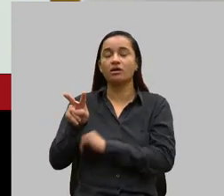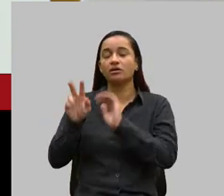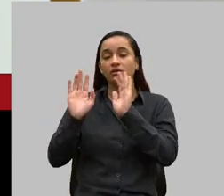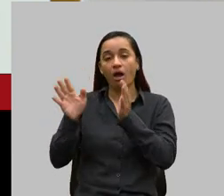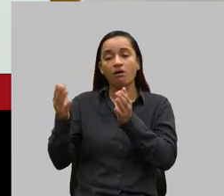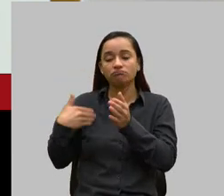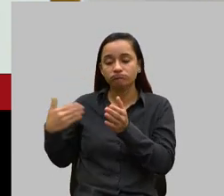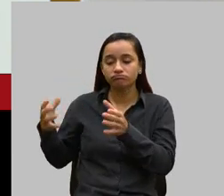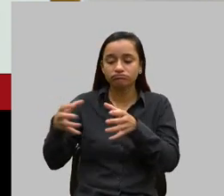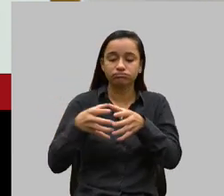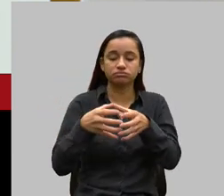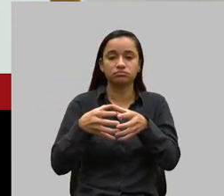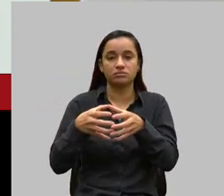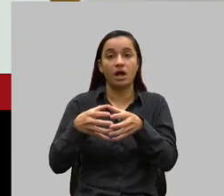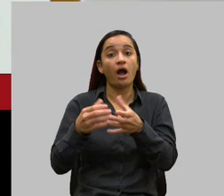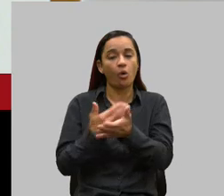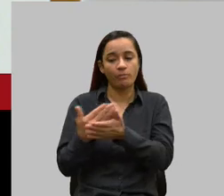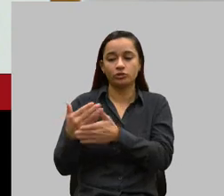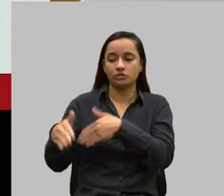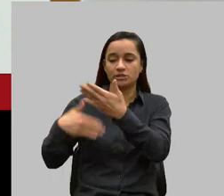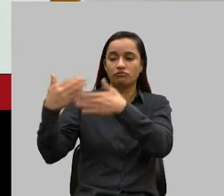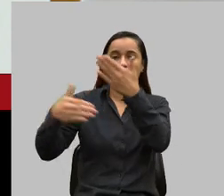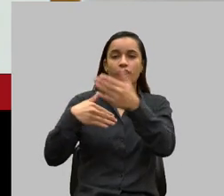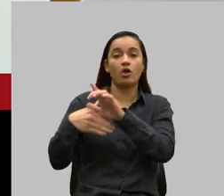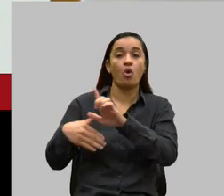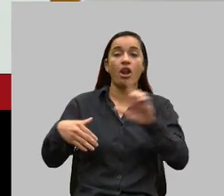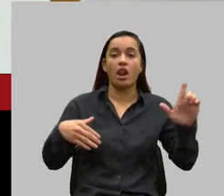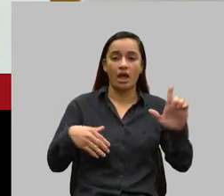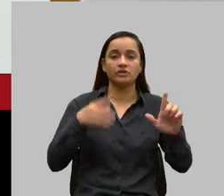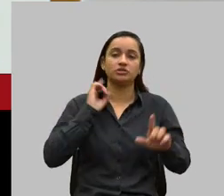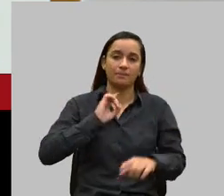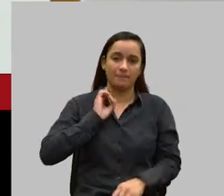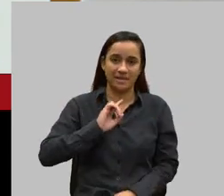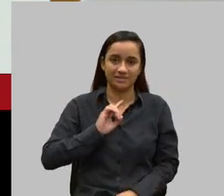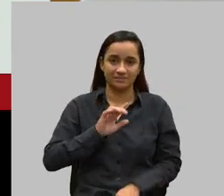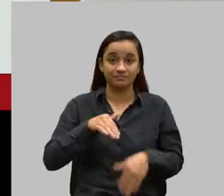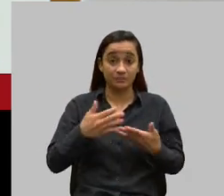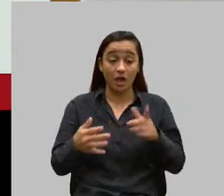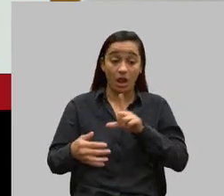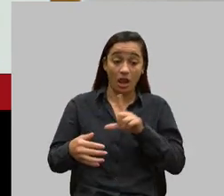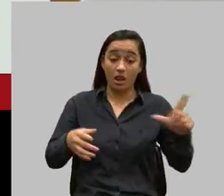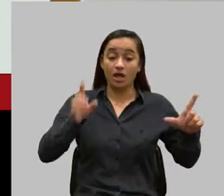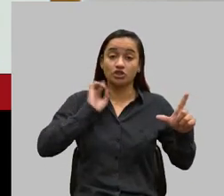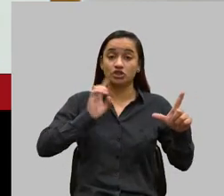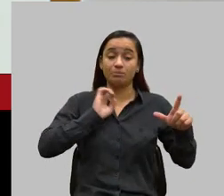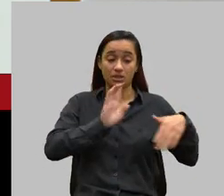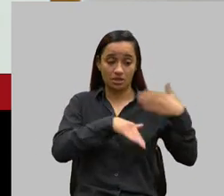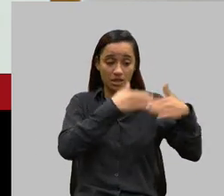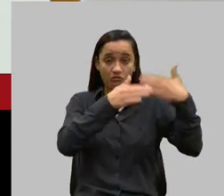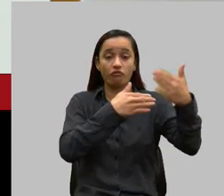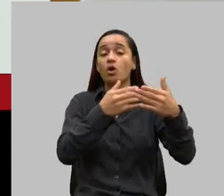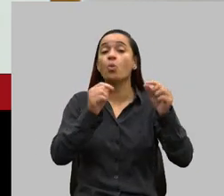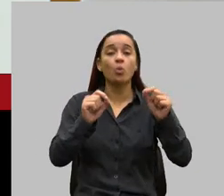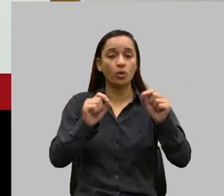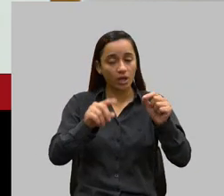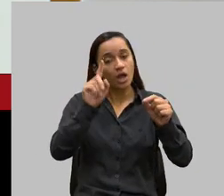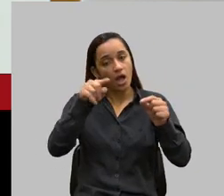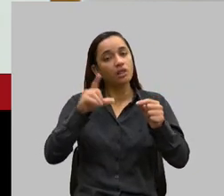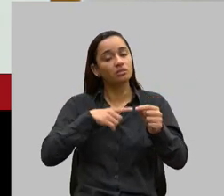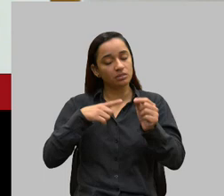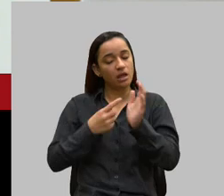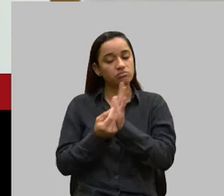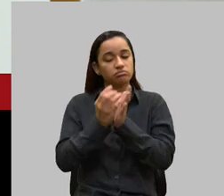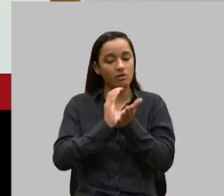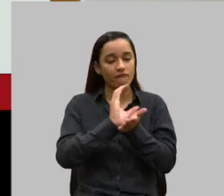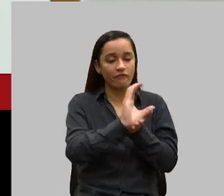de desenvolver o les de Minas e o desenvolvimento do les de Minas passa hoje pela s passa pelo investe Minas e pelo Banco